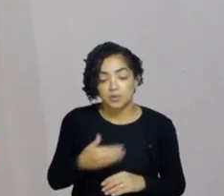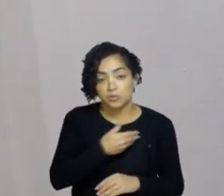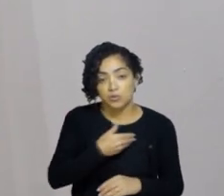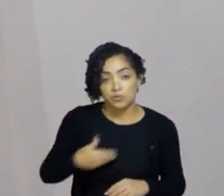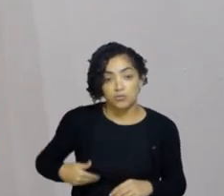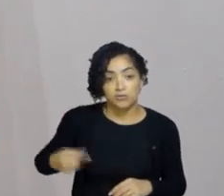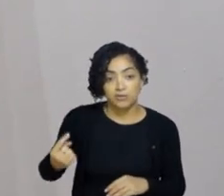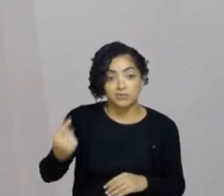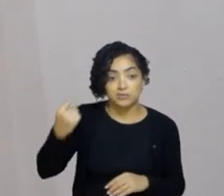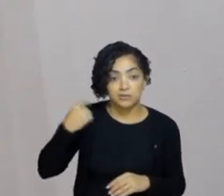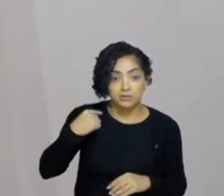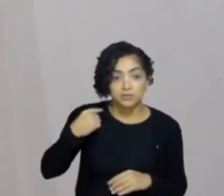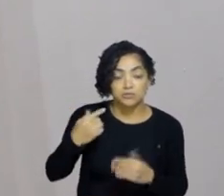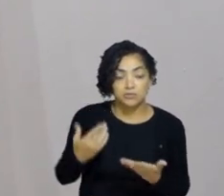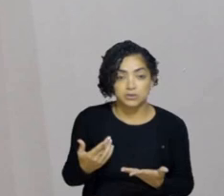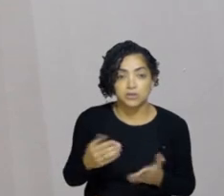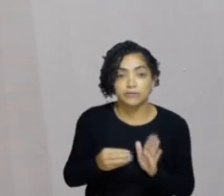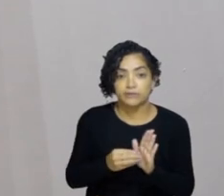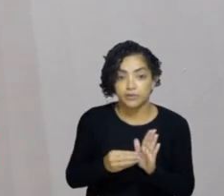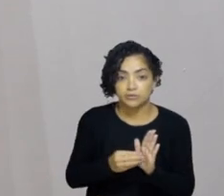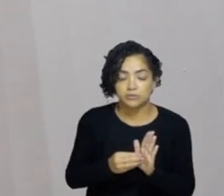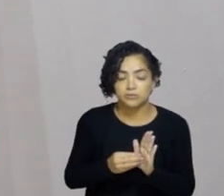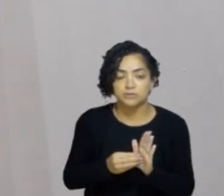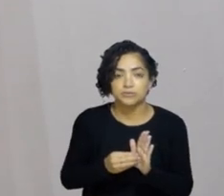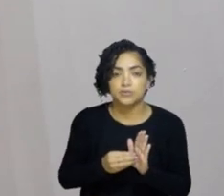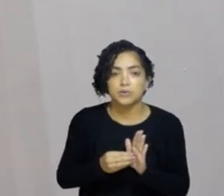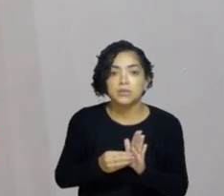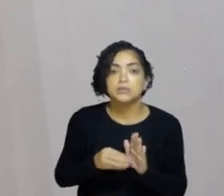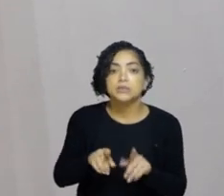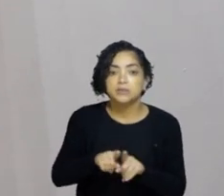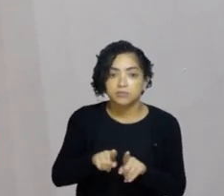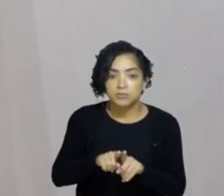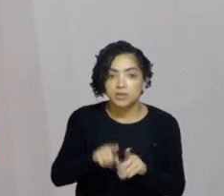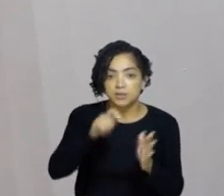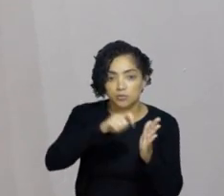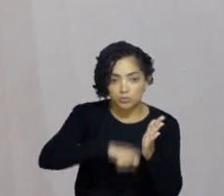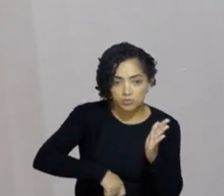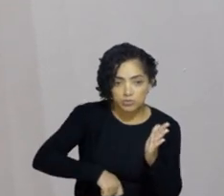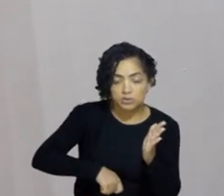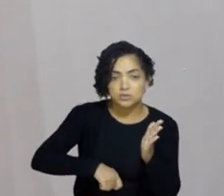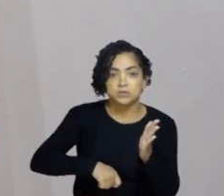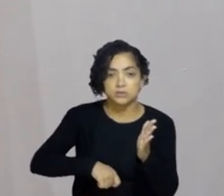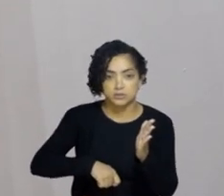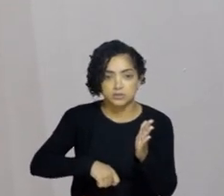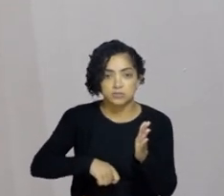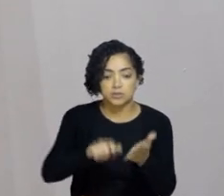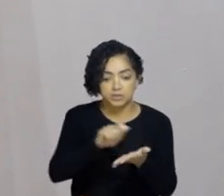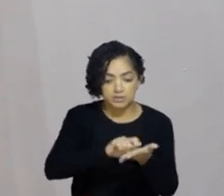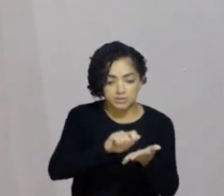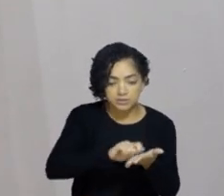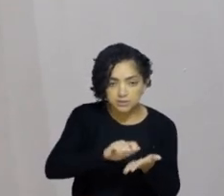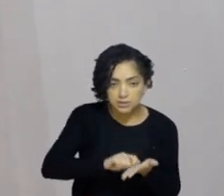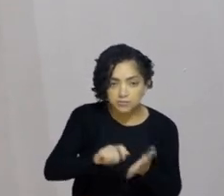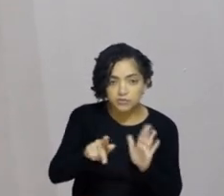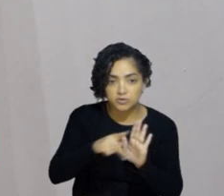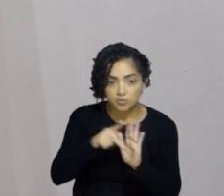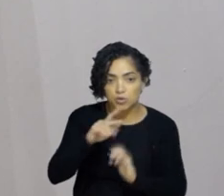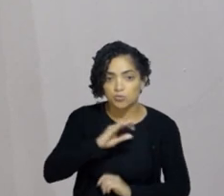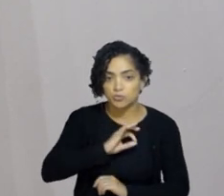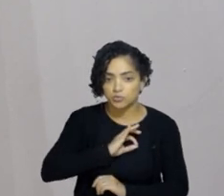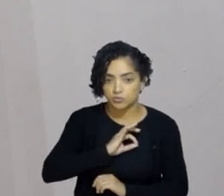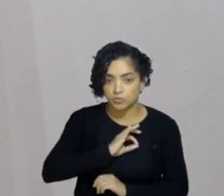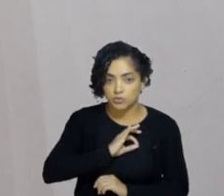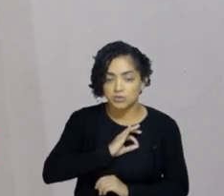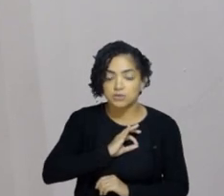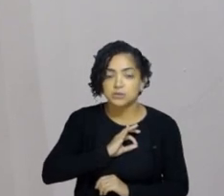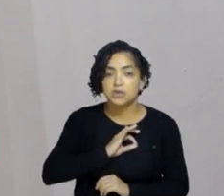da Polícia Civil de Santa Catarina. O governador Jorginho vai autorizar também um concurso para agentes e escrivães de polícia, para que a gente possa,